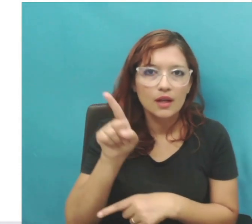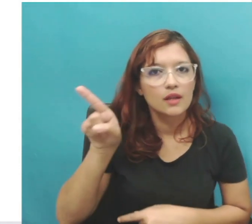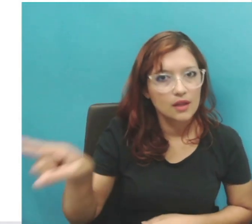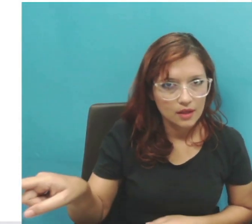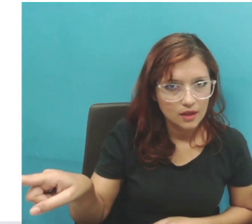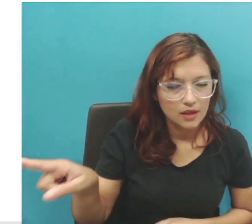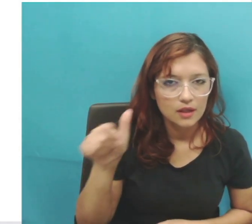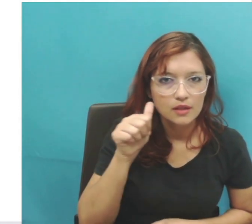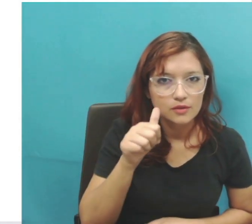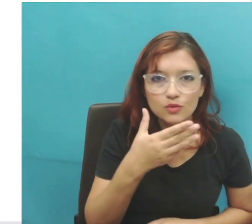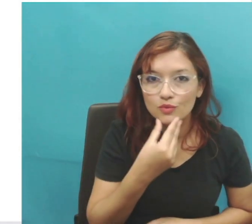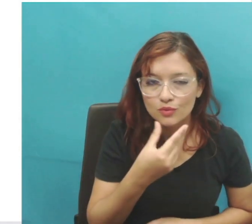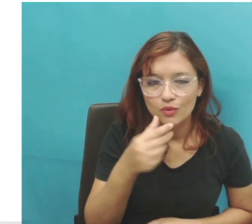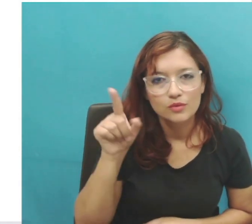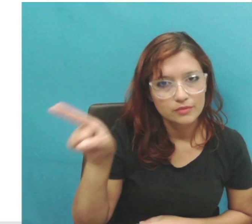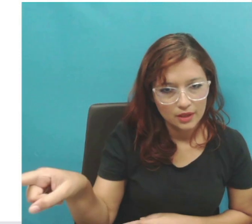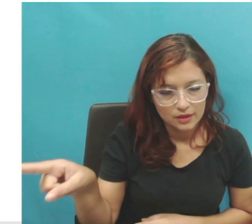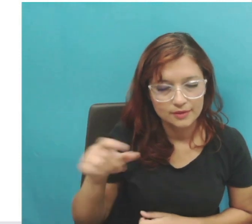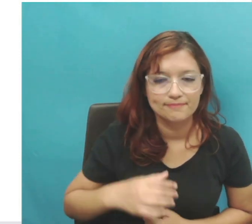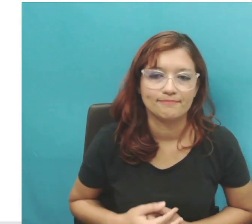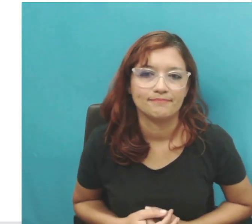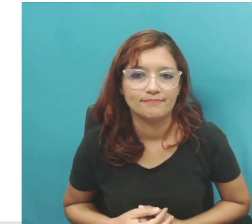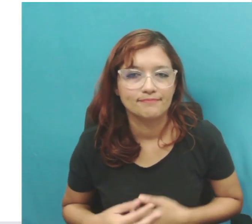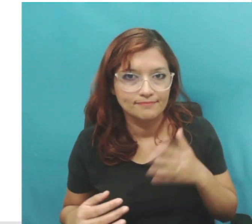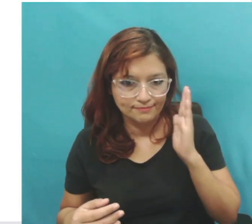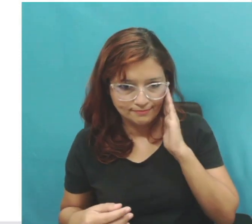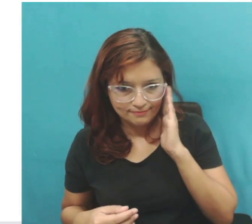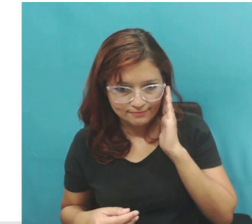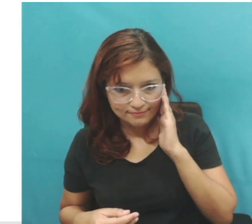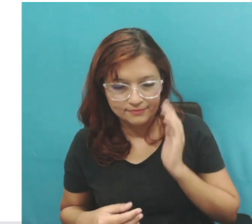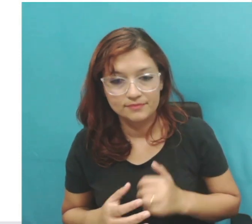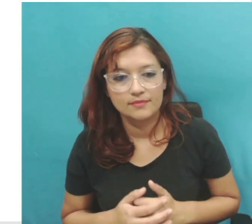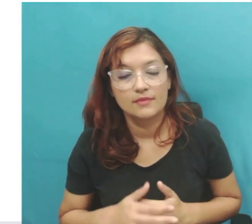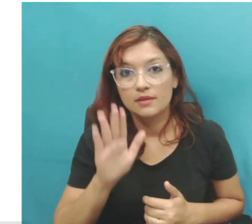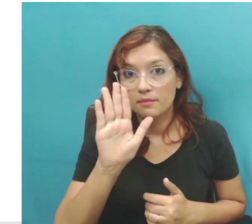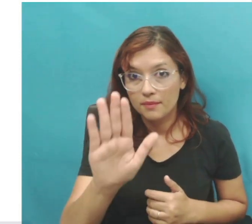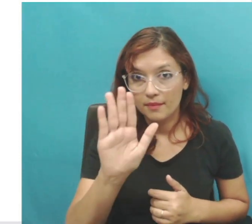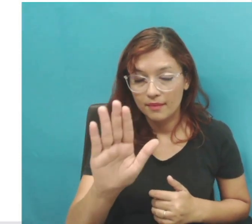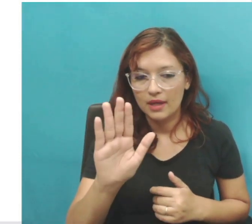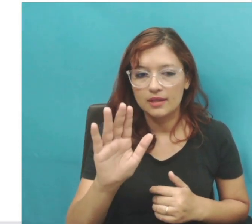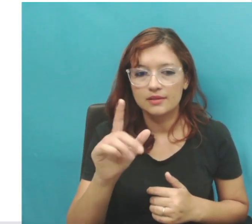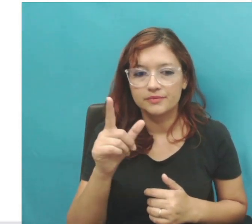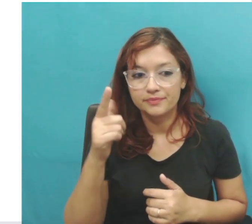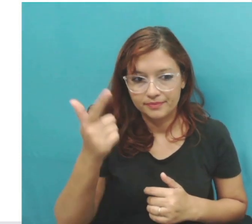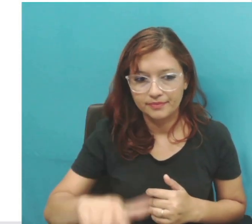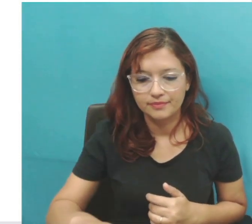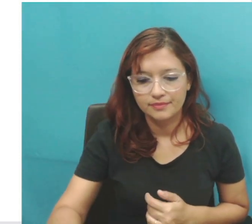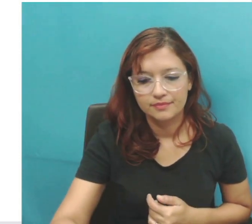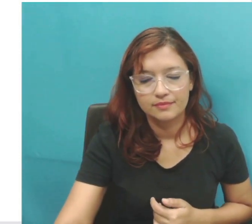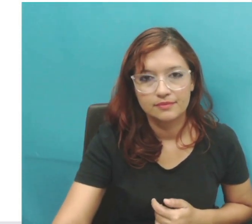Informalmente as pessoas falam não encontrei ele ou não encontrei ela. Entendeu?